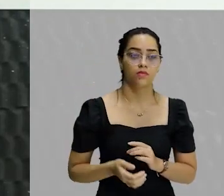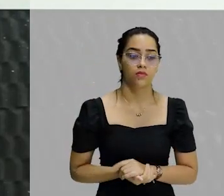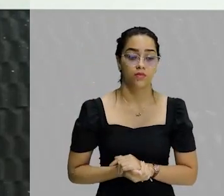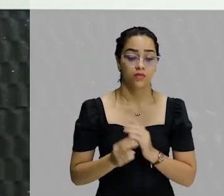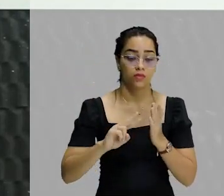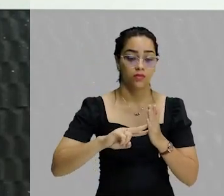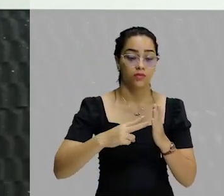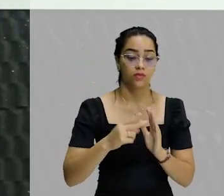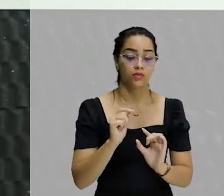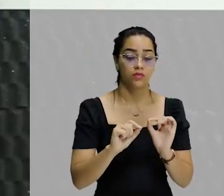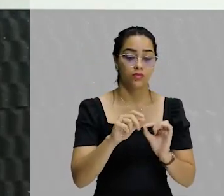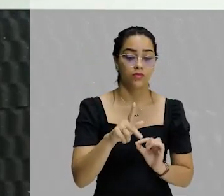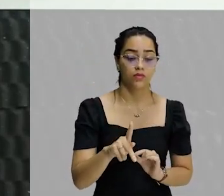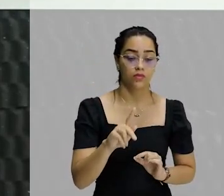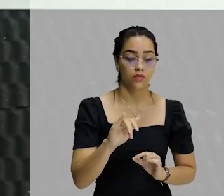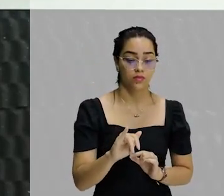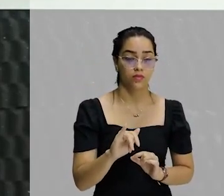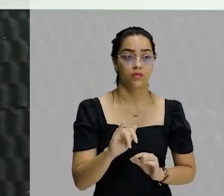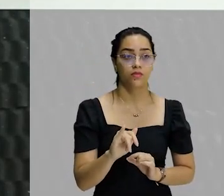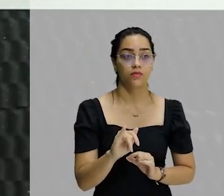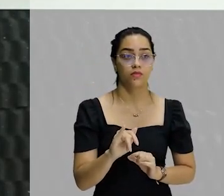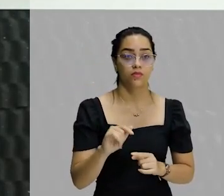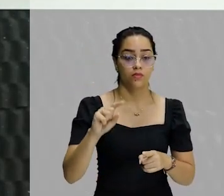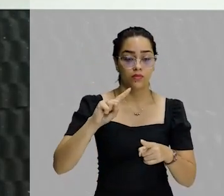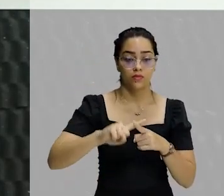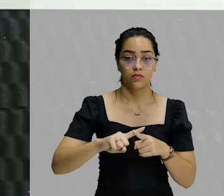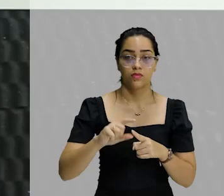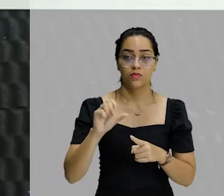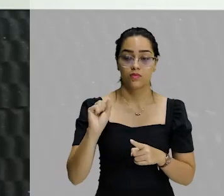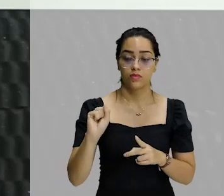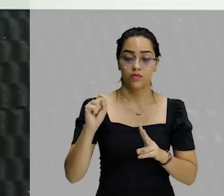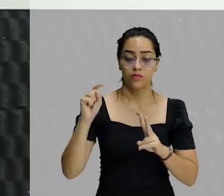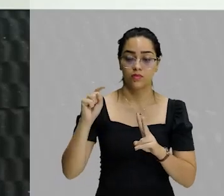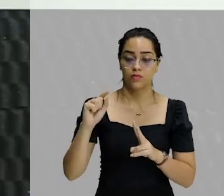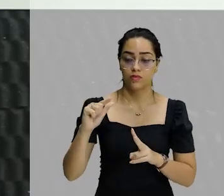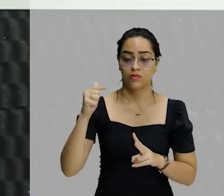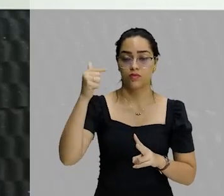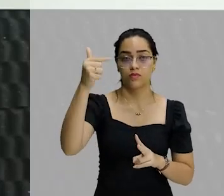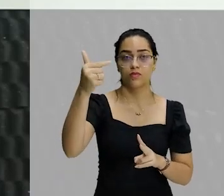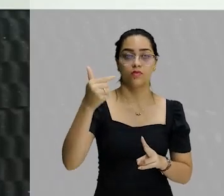Ou seja, π vezes 8 ao quadrado.